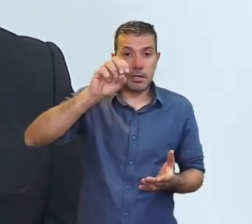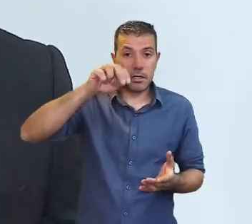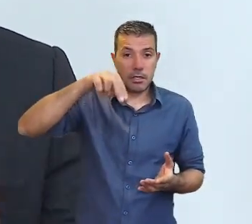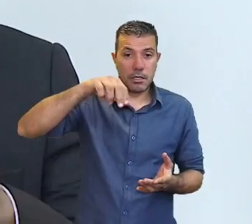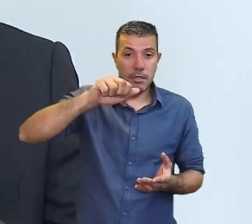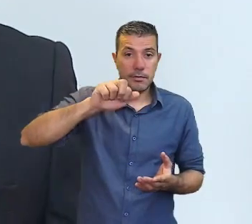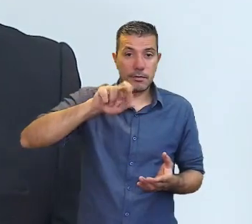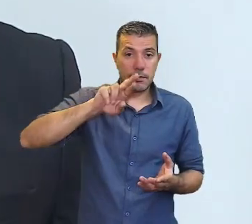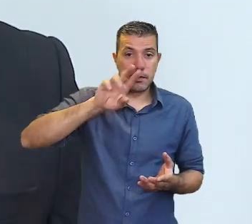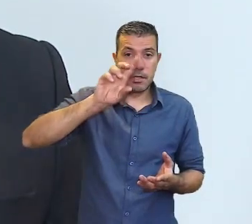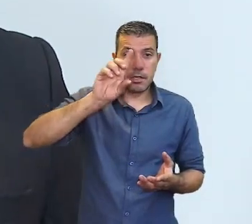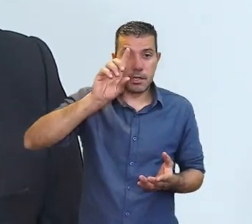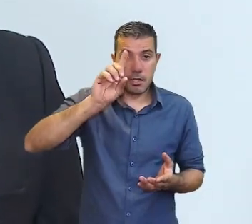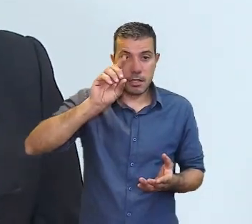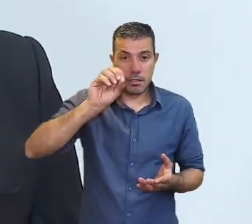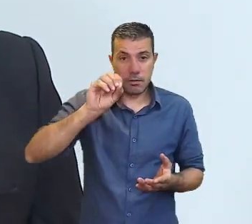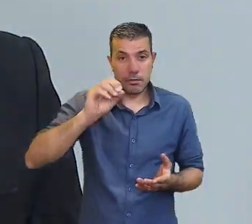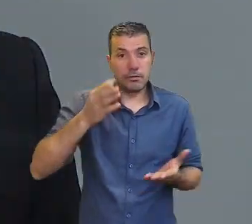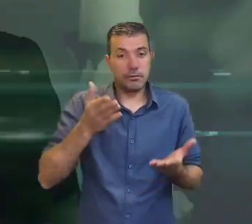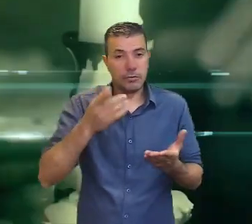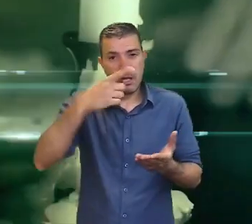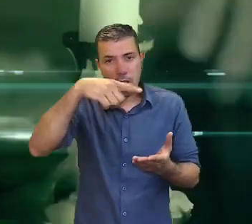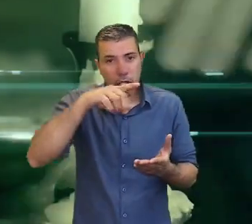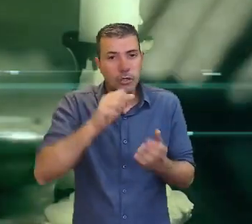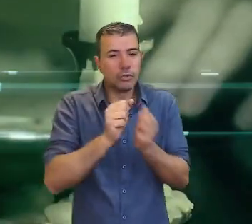Que Deus abençoe a todos vocês.